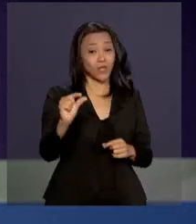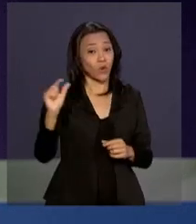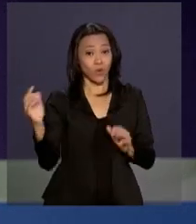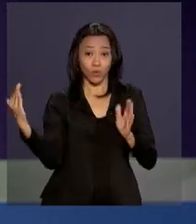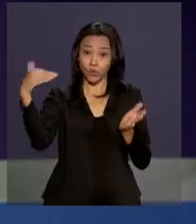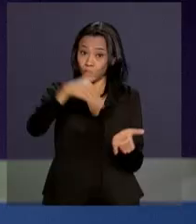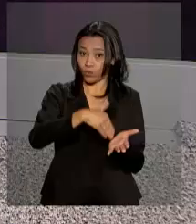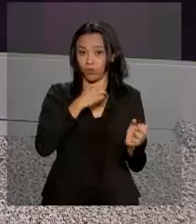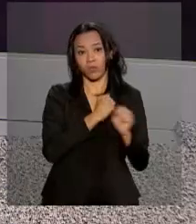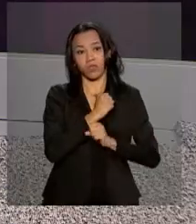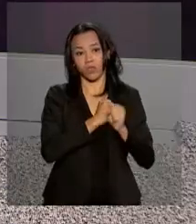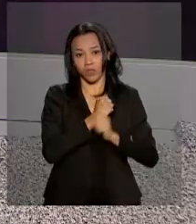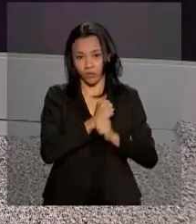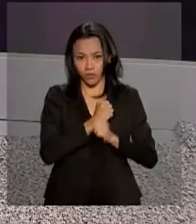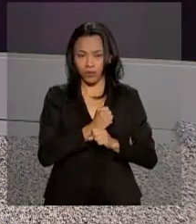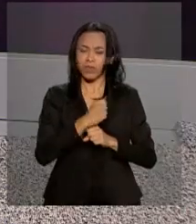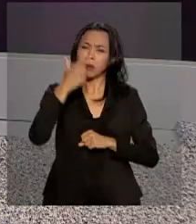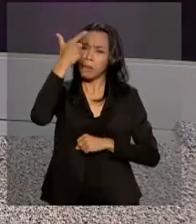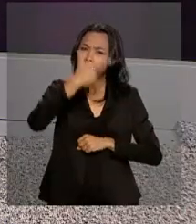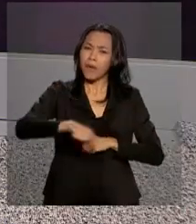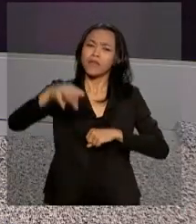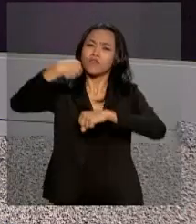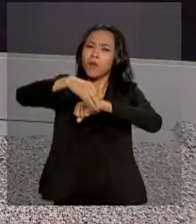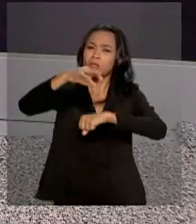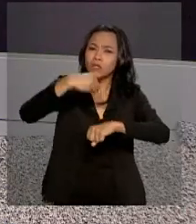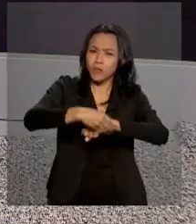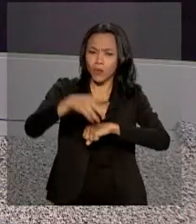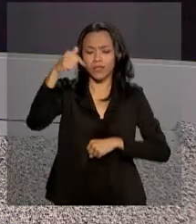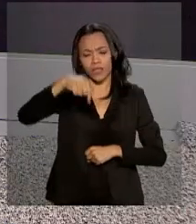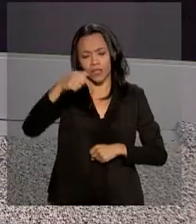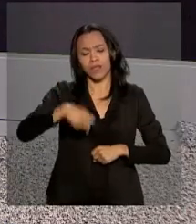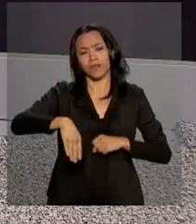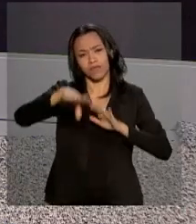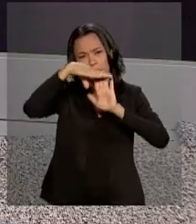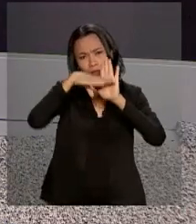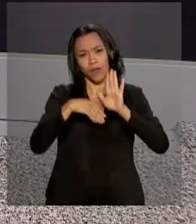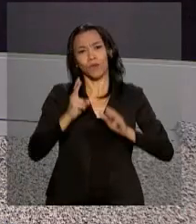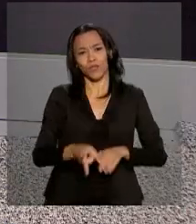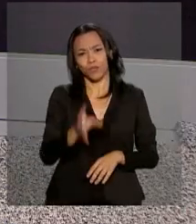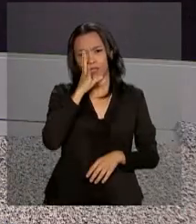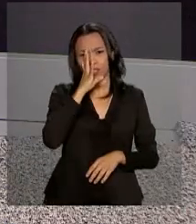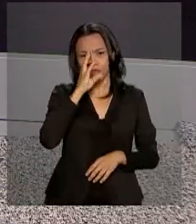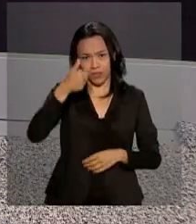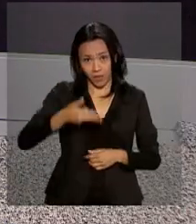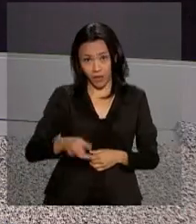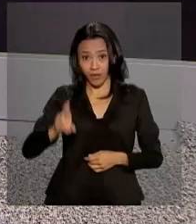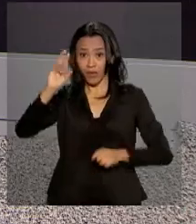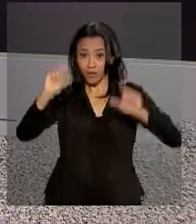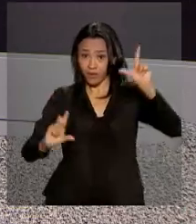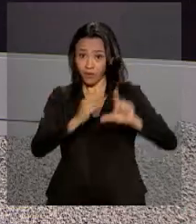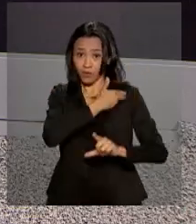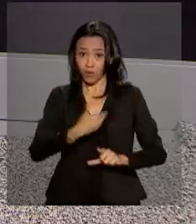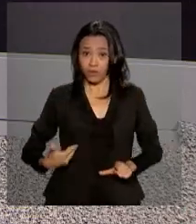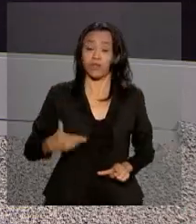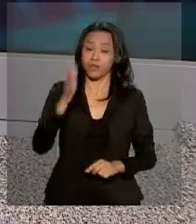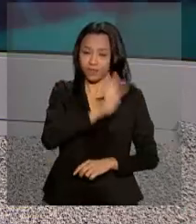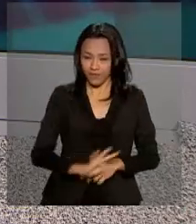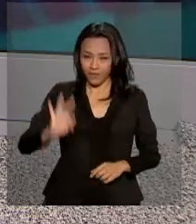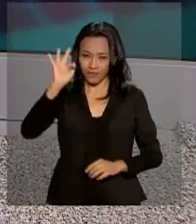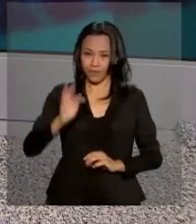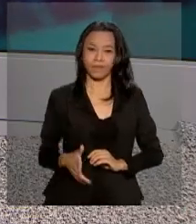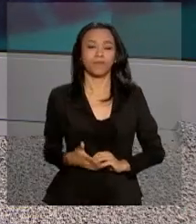anos mais informações ao longo da nossa programação continua com a gente aqui na nbr a tv do governo